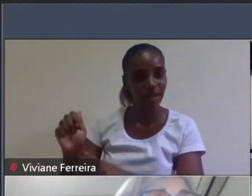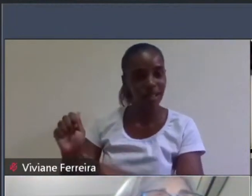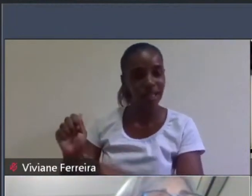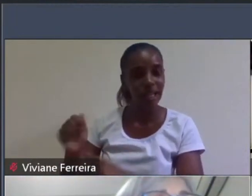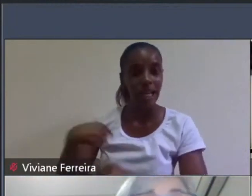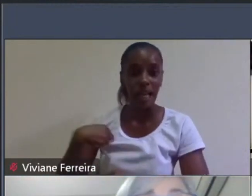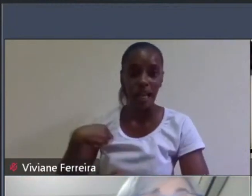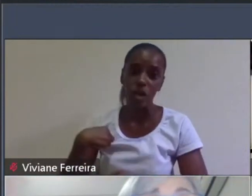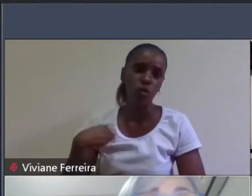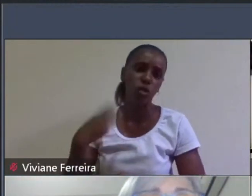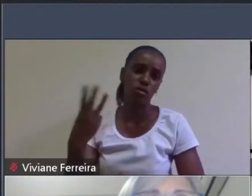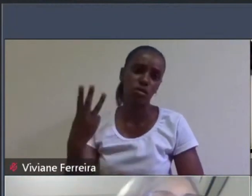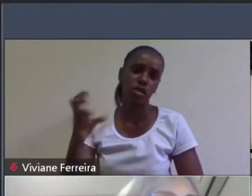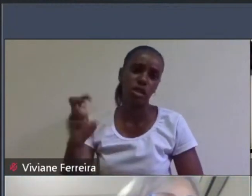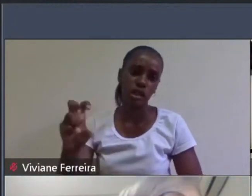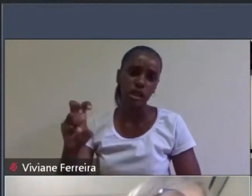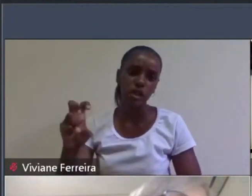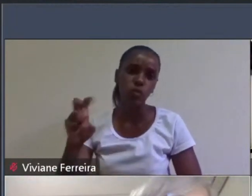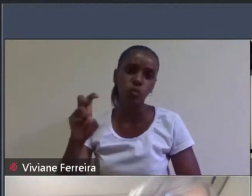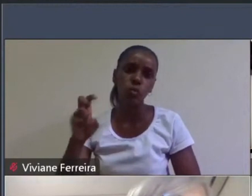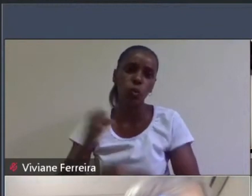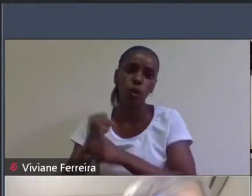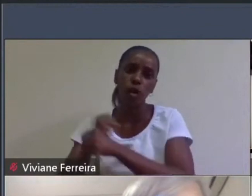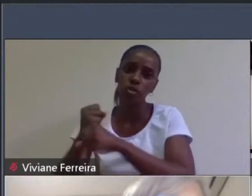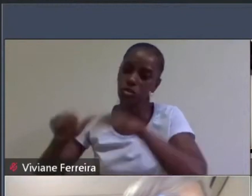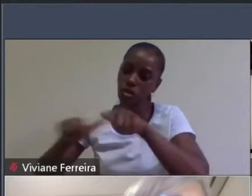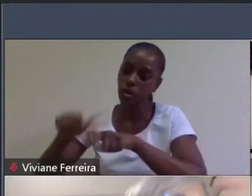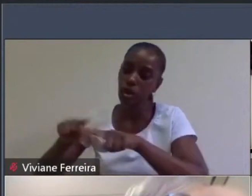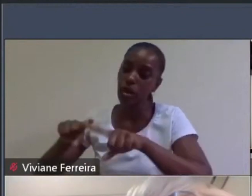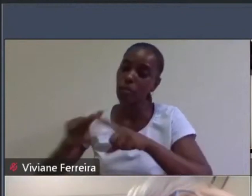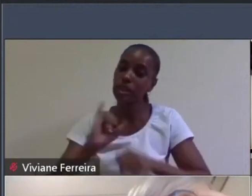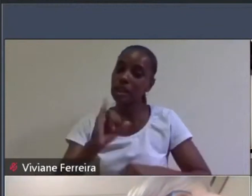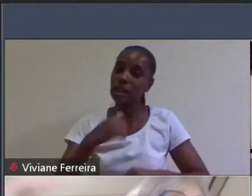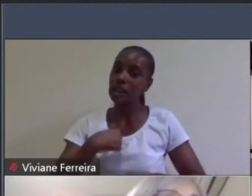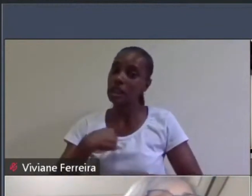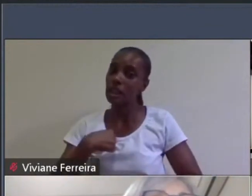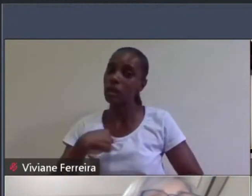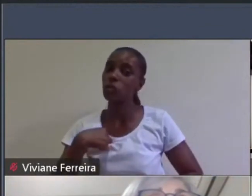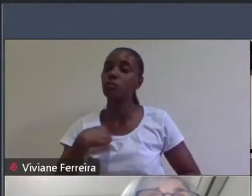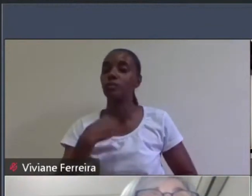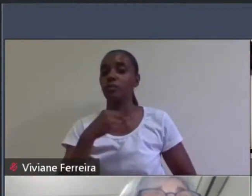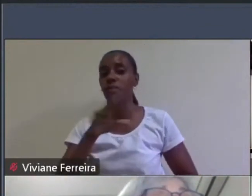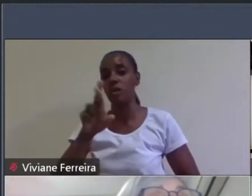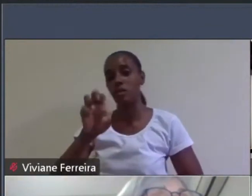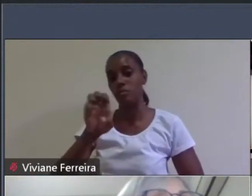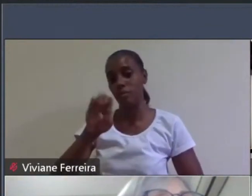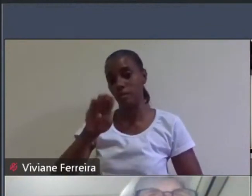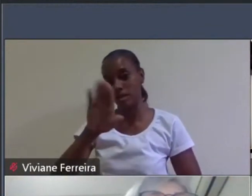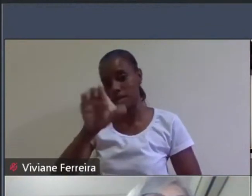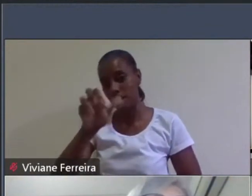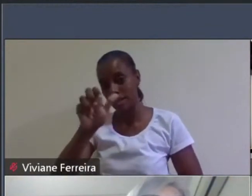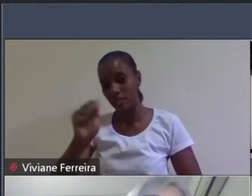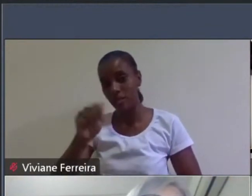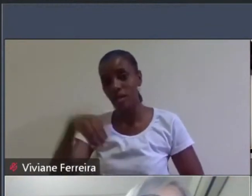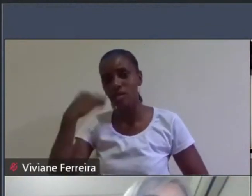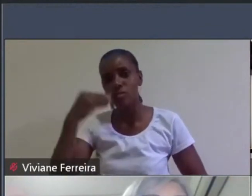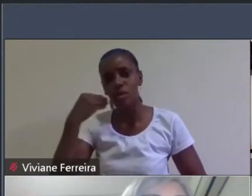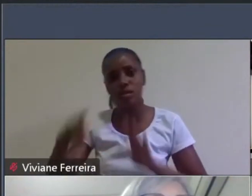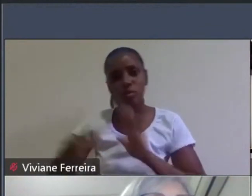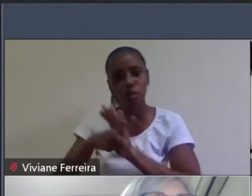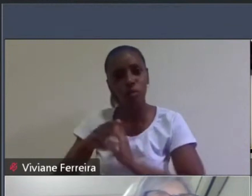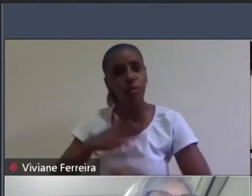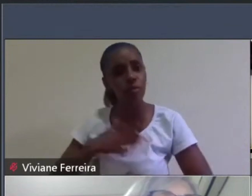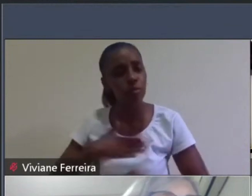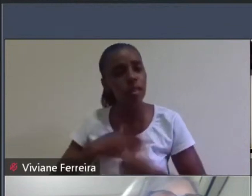fosse a Rebeca, eu contaria as minhas experiências para as pessoas, né? Eu levaria as minhas